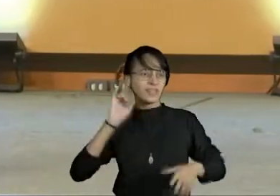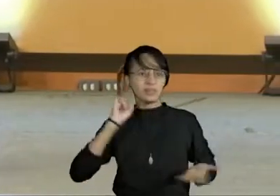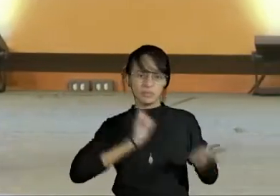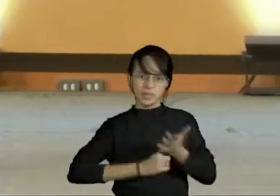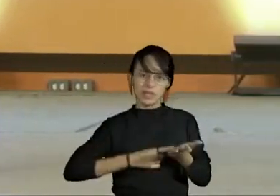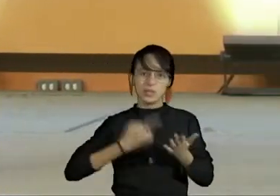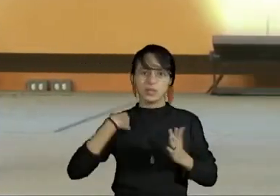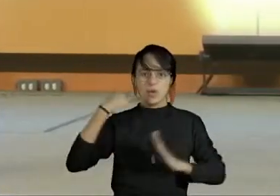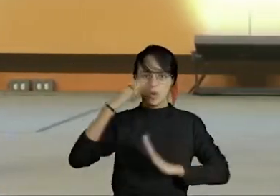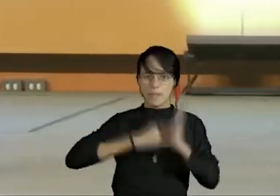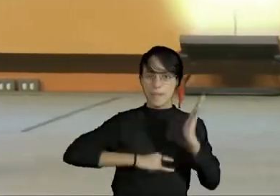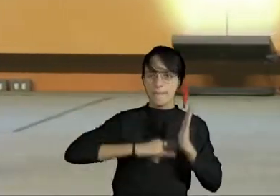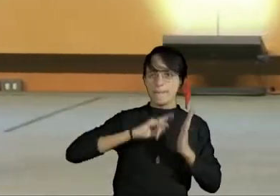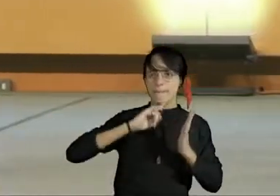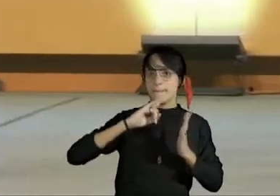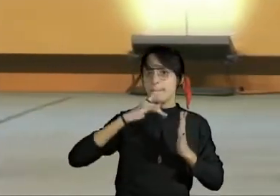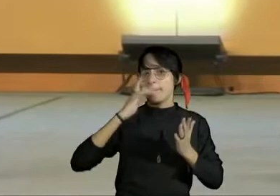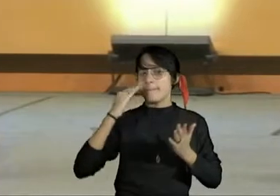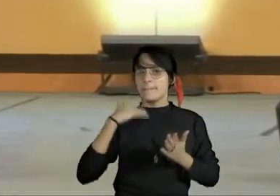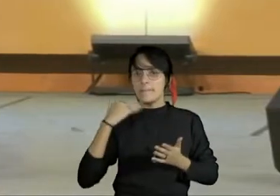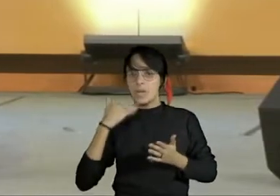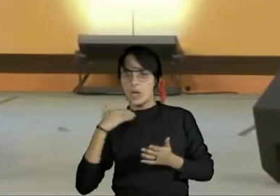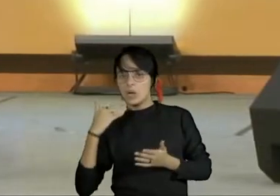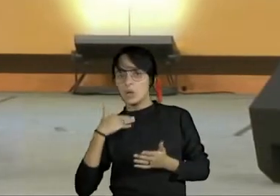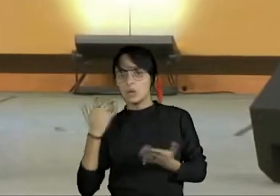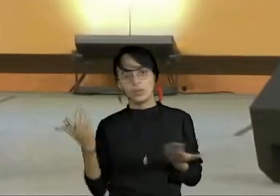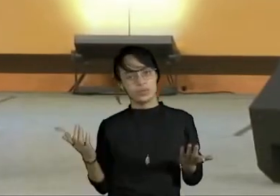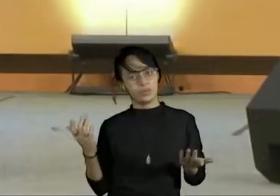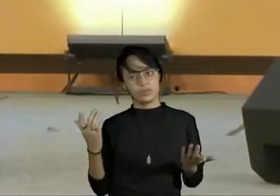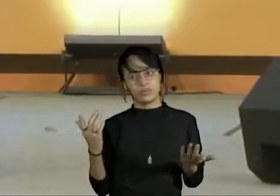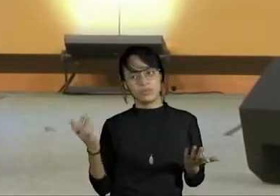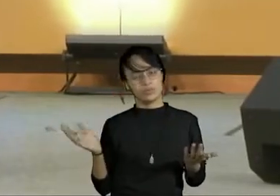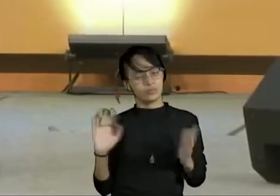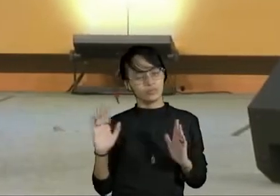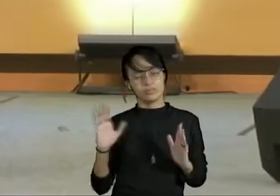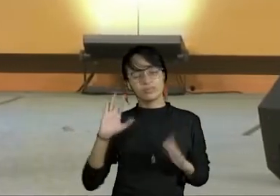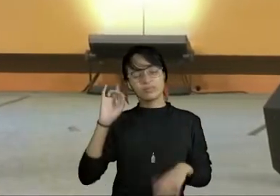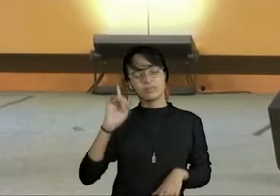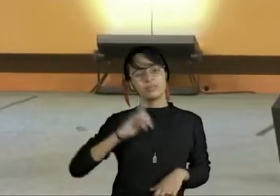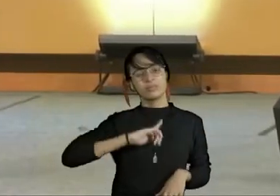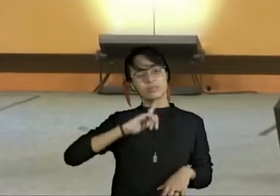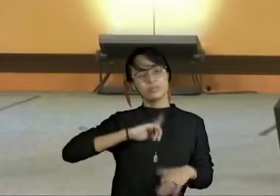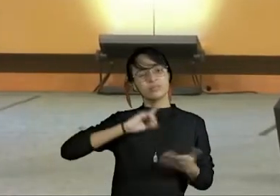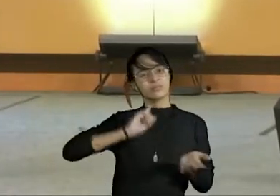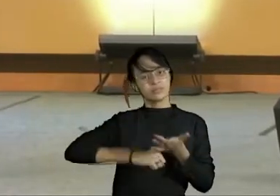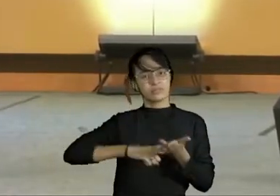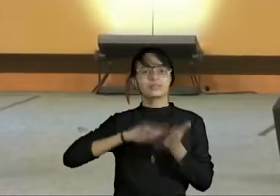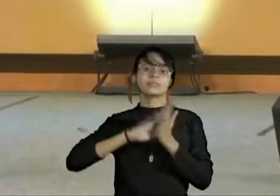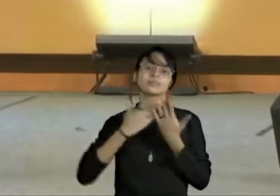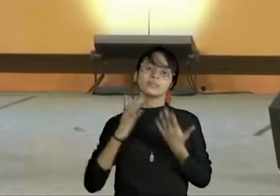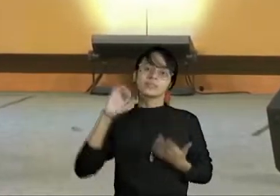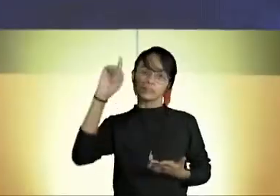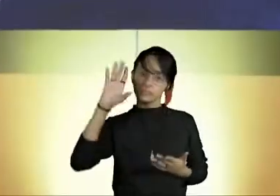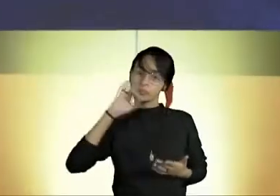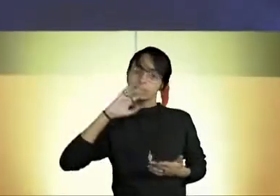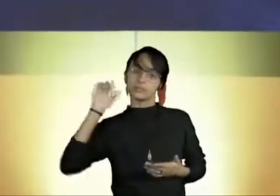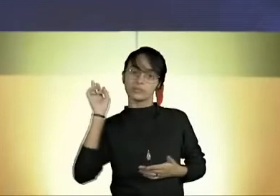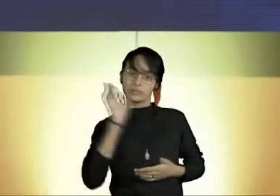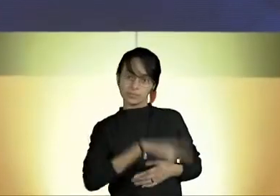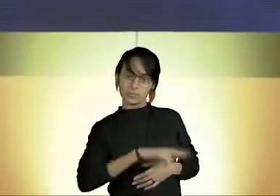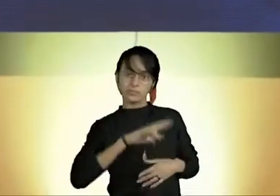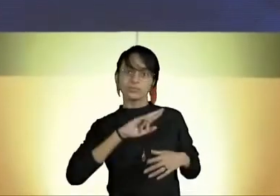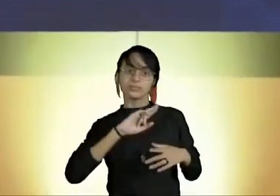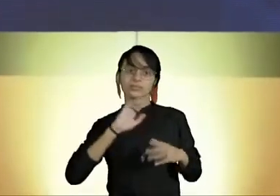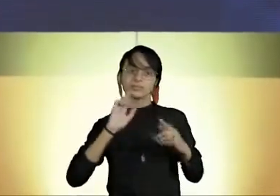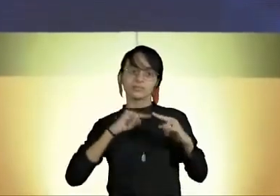conta corrente. Deus não tem compromisso com a não. Deus tem compromisso com a palavra. Ele corresponde à palavra. Deus